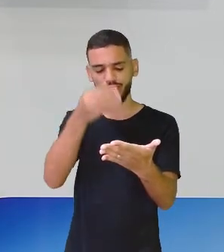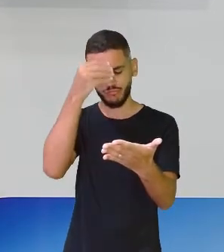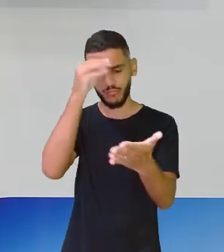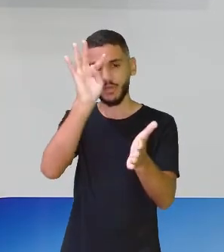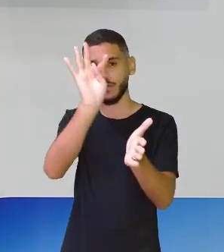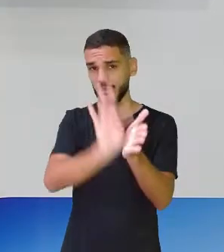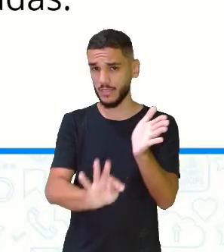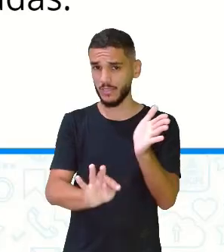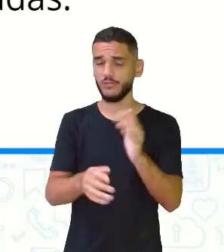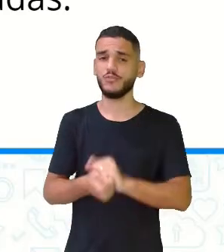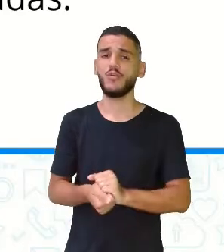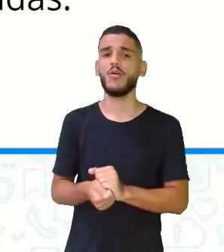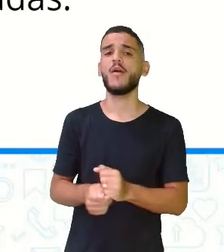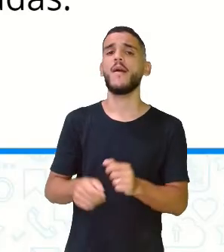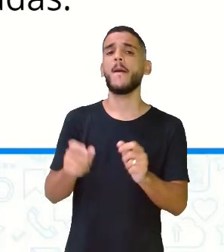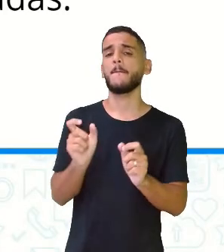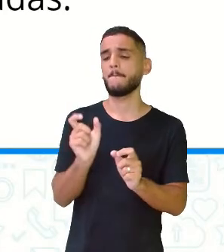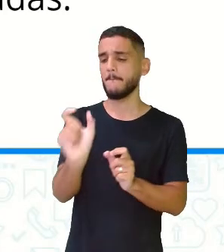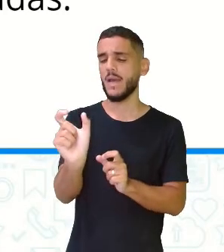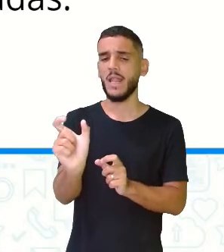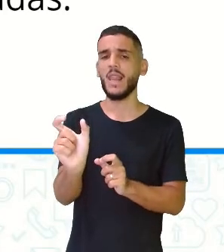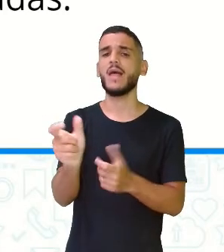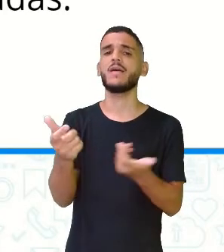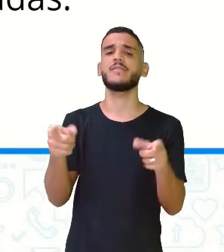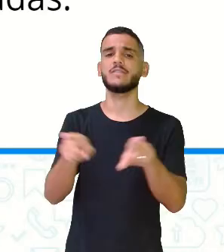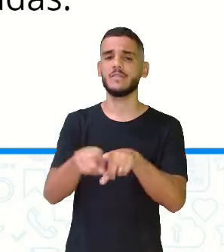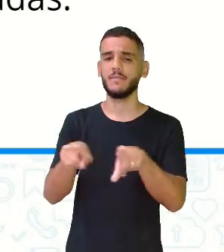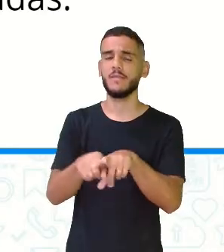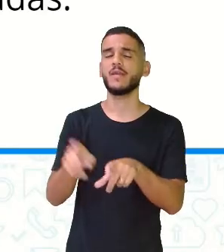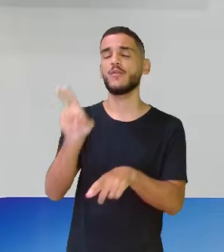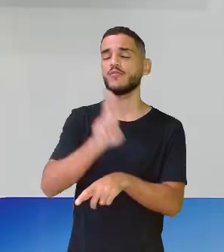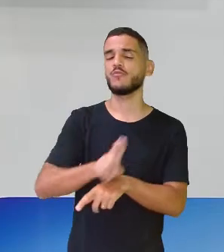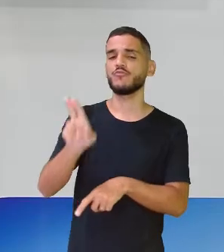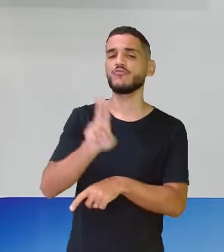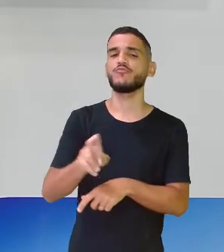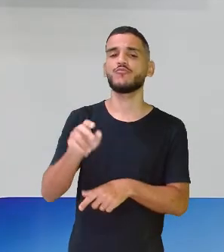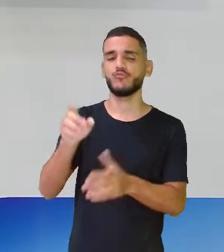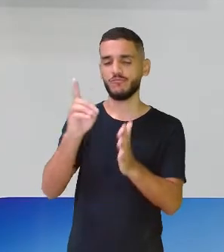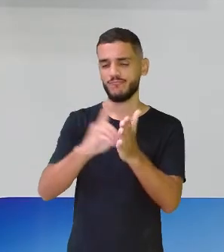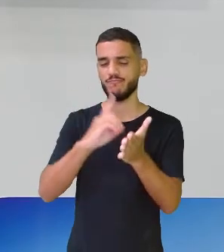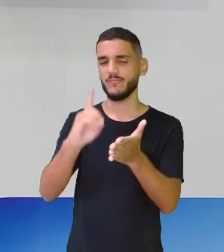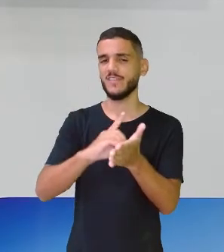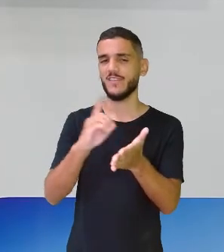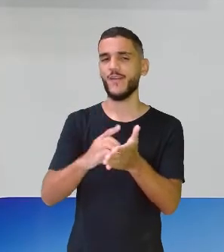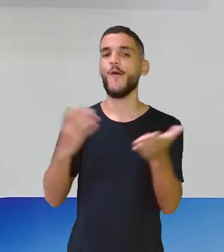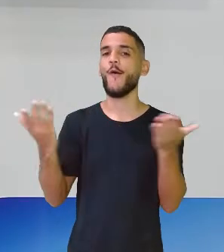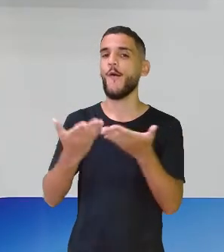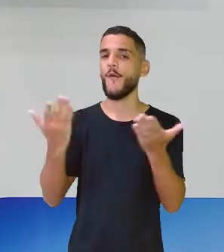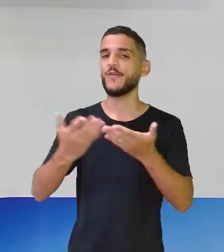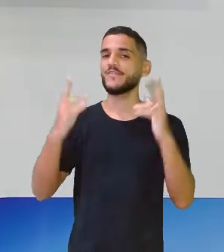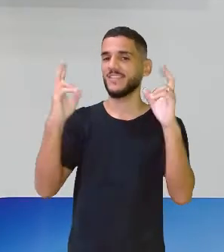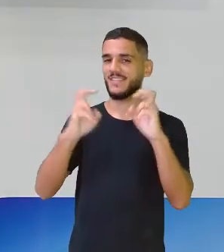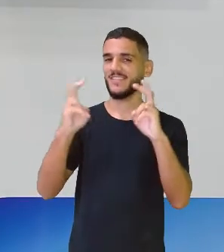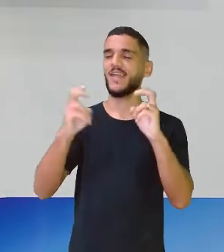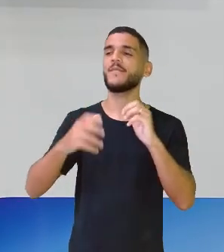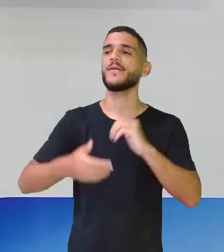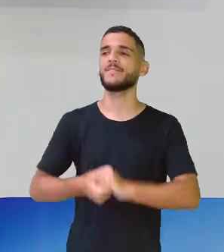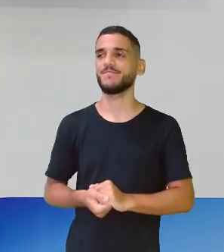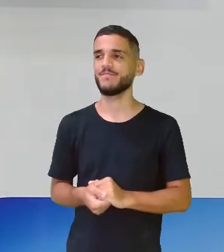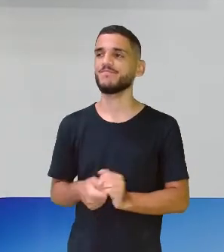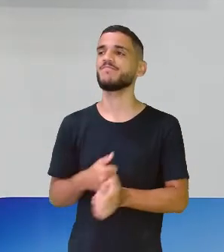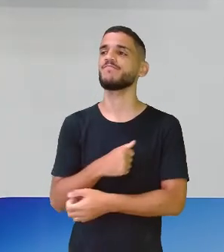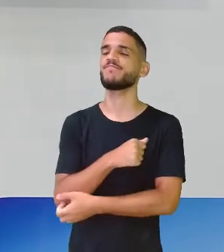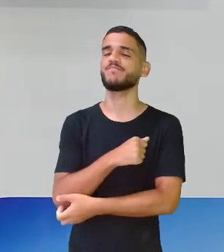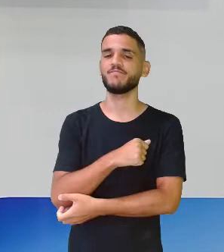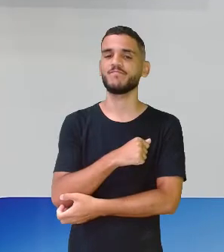derivadas e uso do dicionário. É sobre isso a nossa aula, é esse o nosso tema e vamos nessa, vamos para